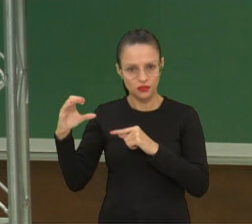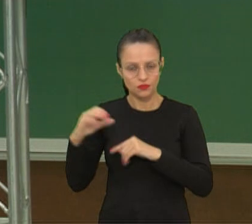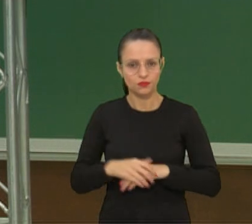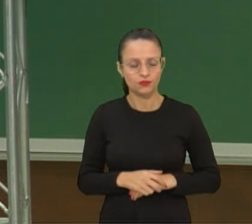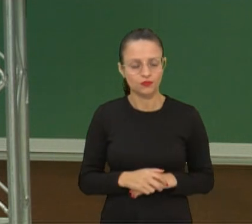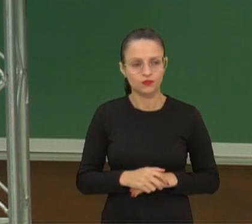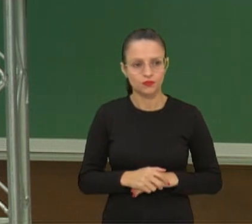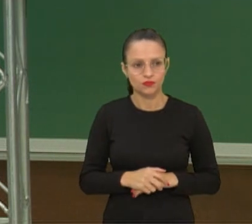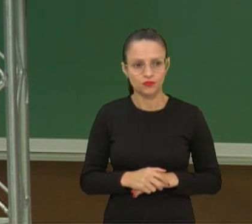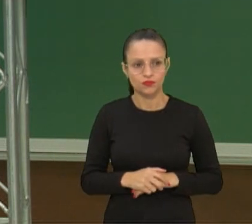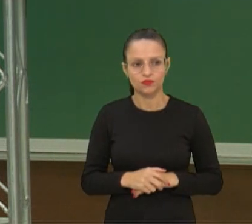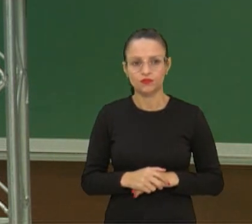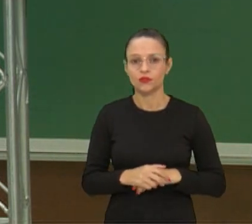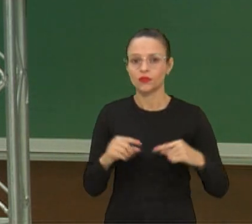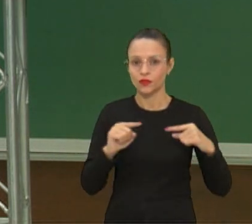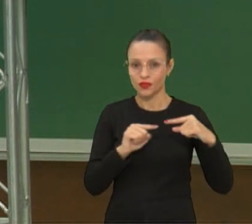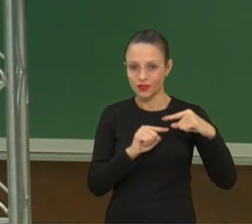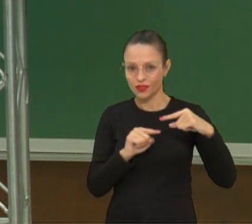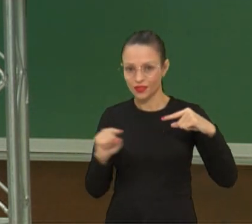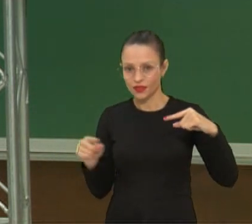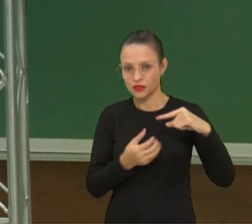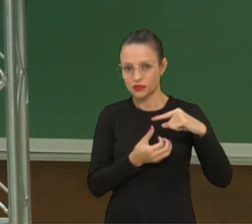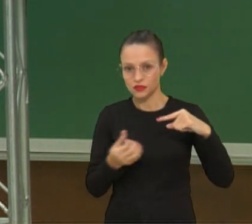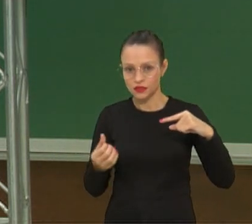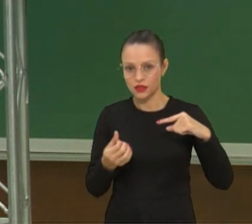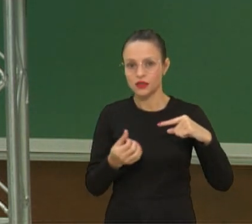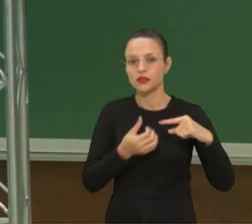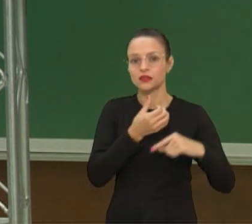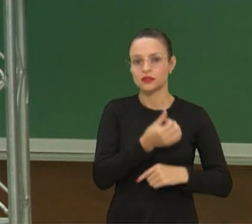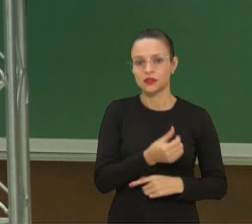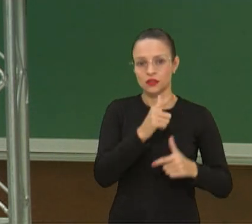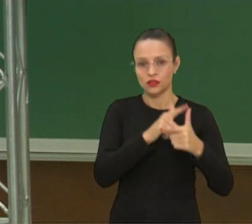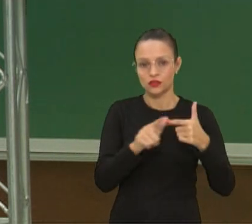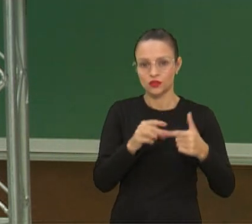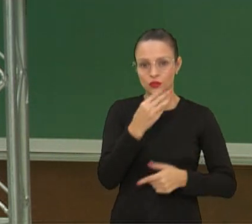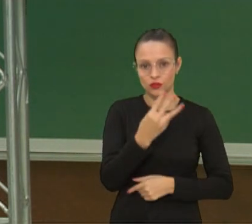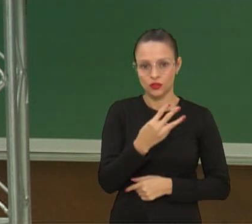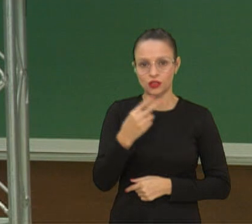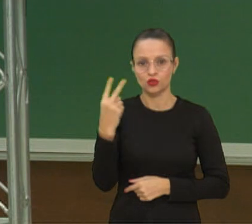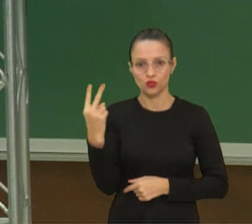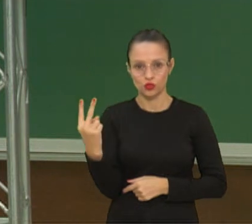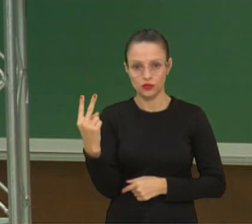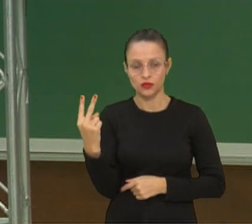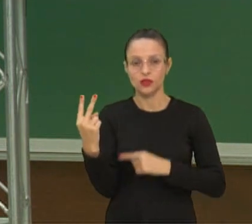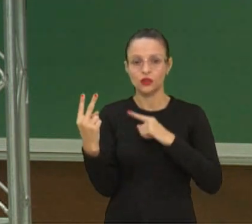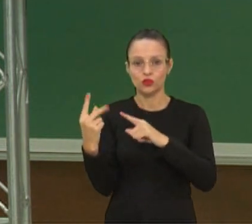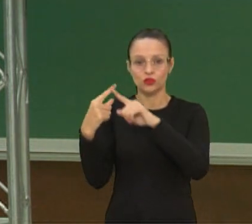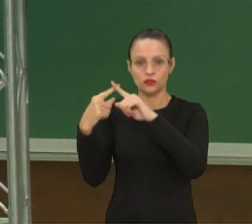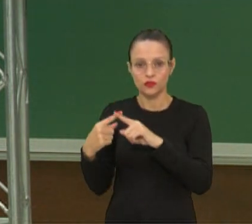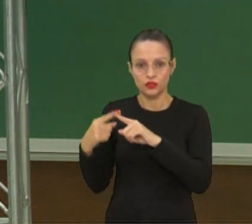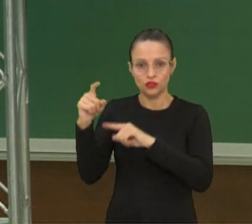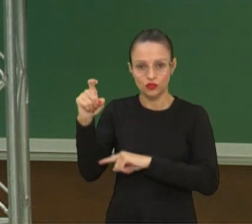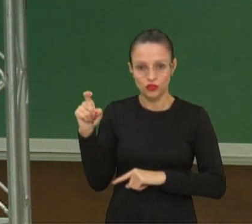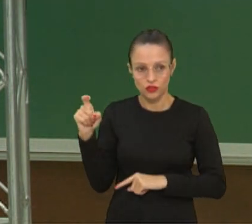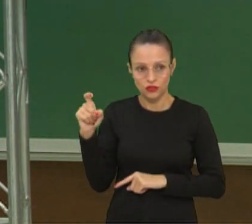Vai no lugar dos denominadores agora. 6 dividido por 3 dá 2. E 2 vezes o